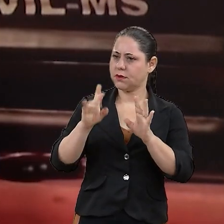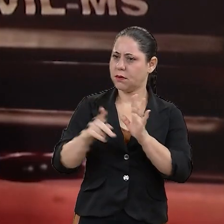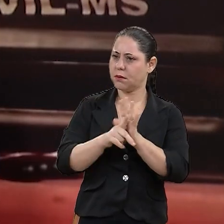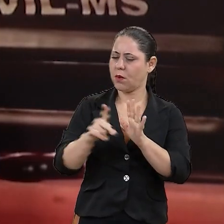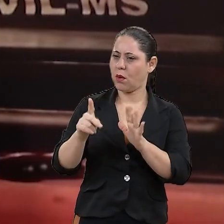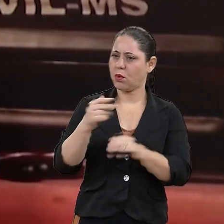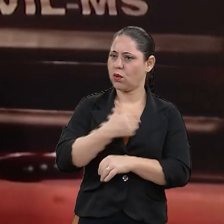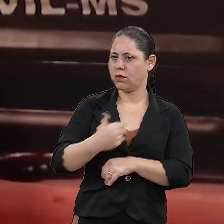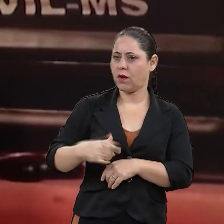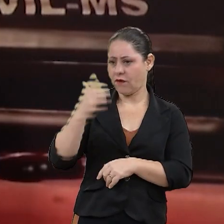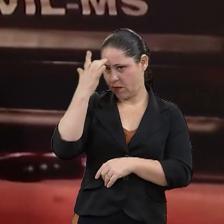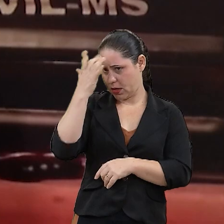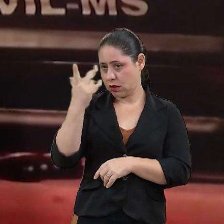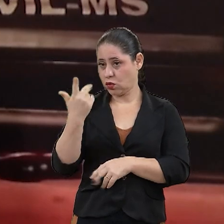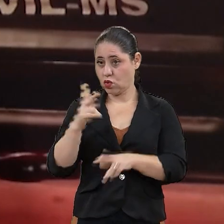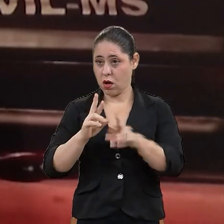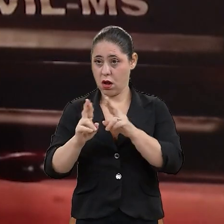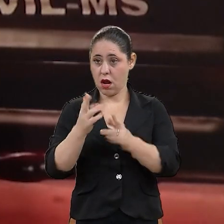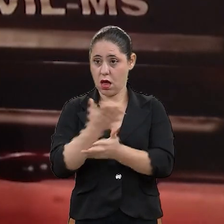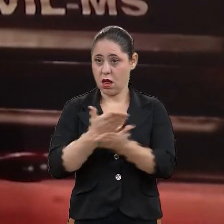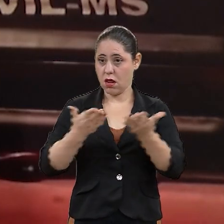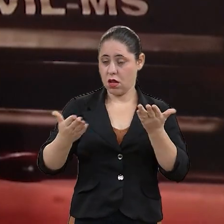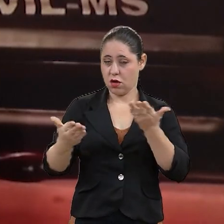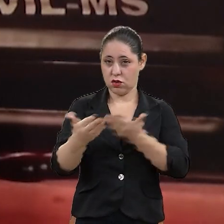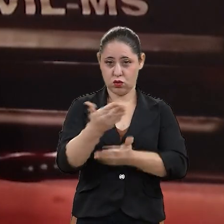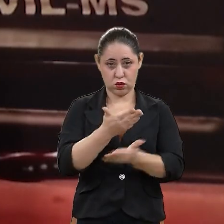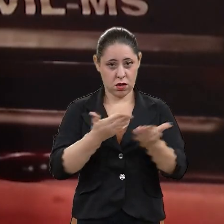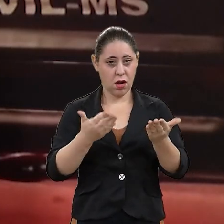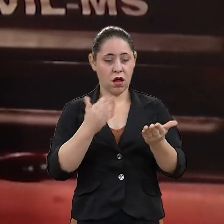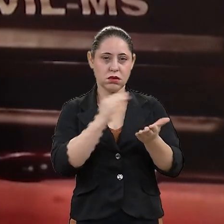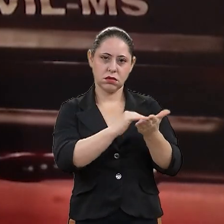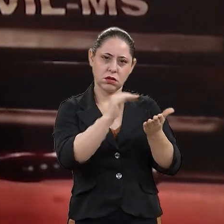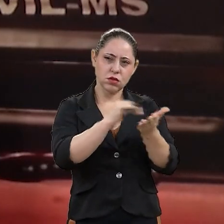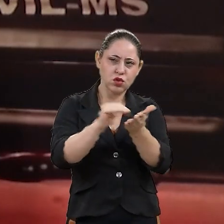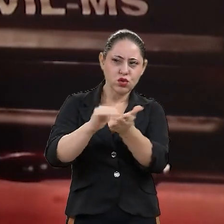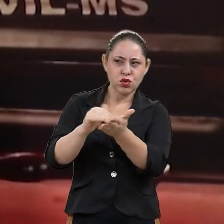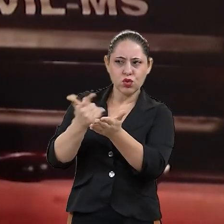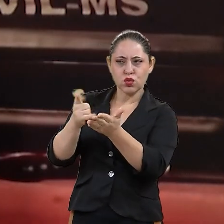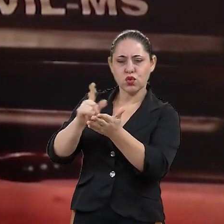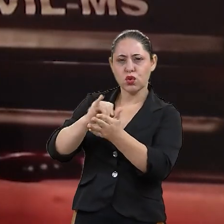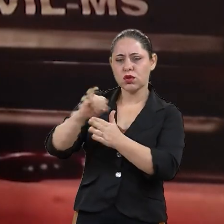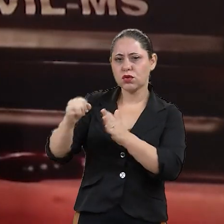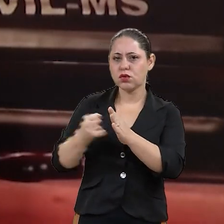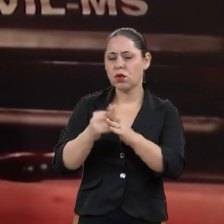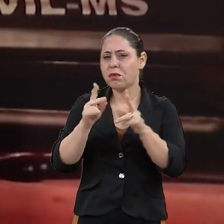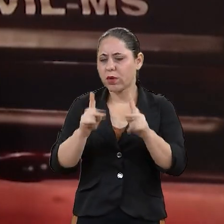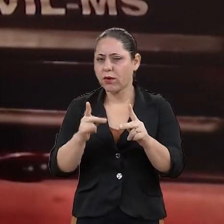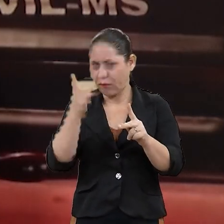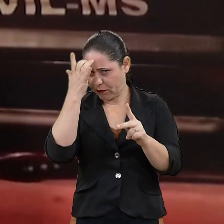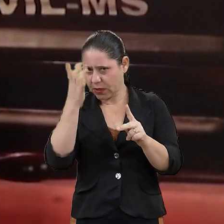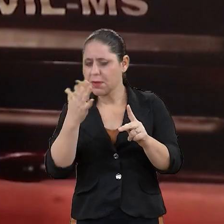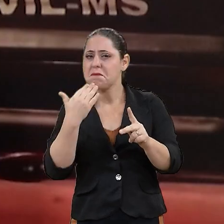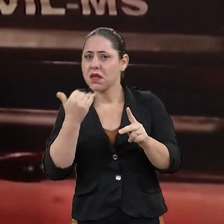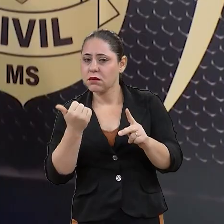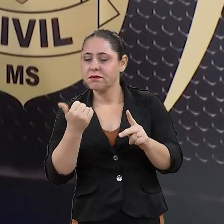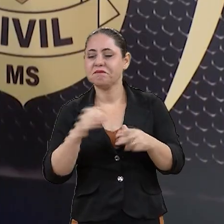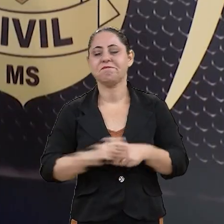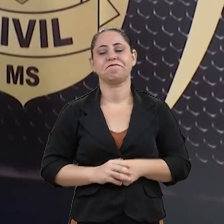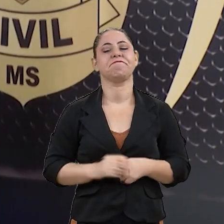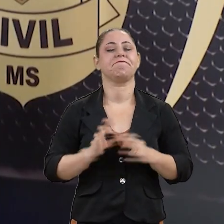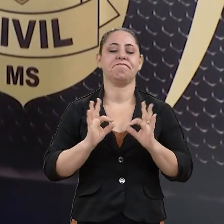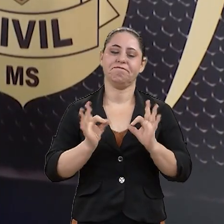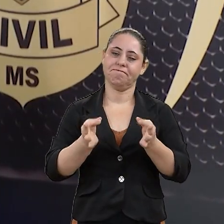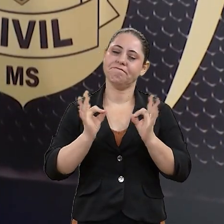no governo, a gente sabe. Isso facilita a sua relação com as secretarias e outros órgãos públicos? Fica mais fácil?